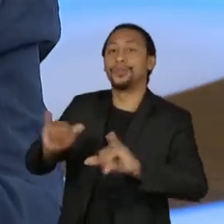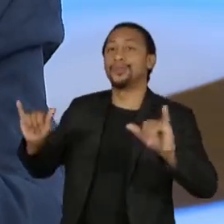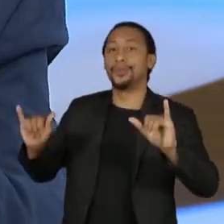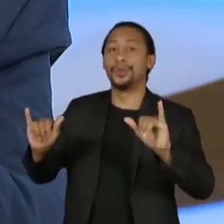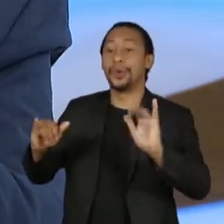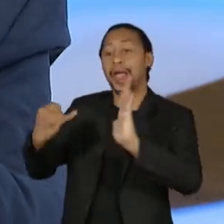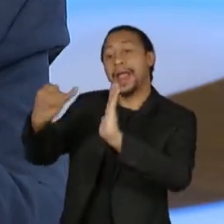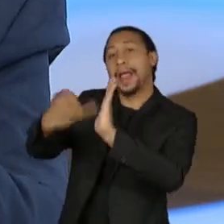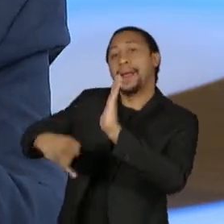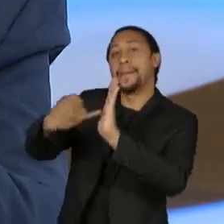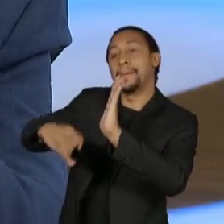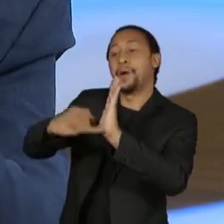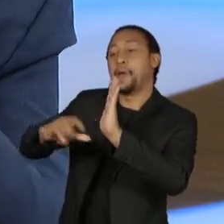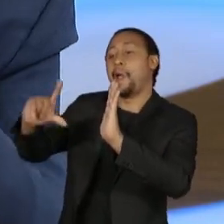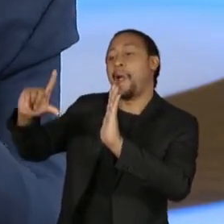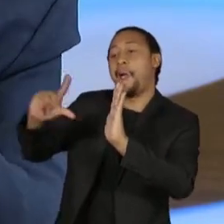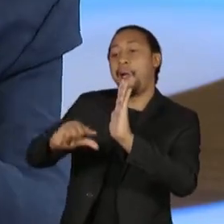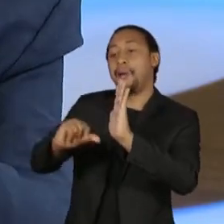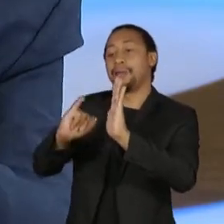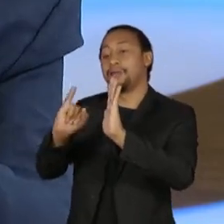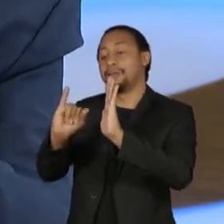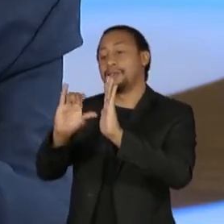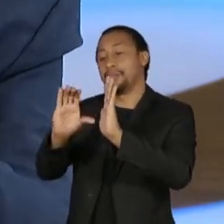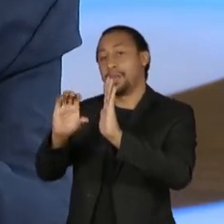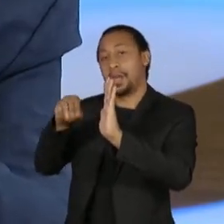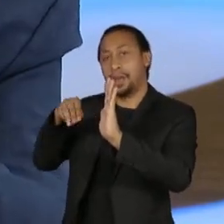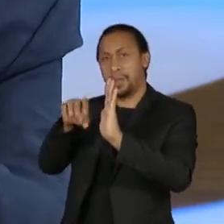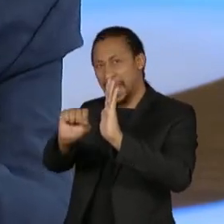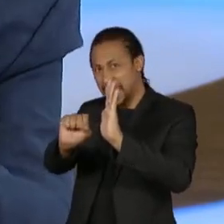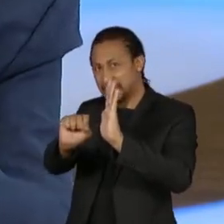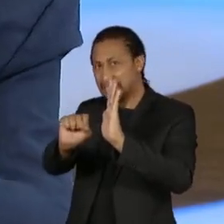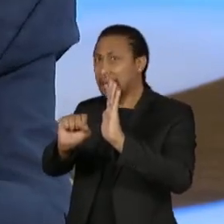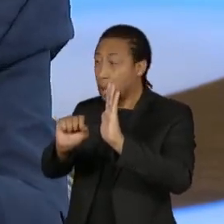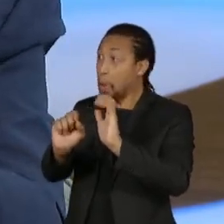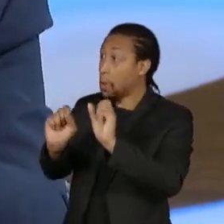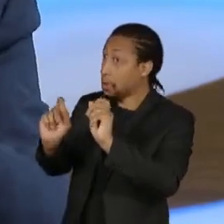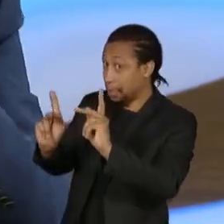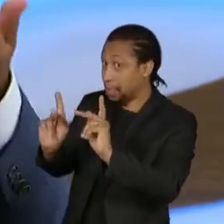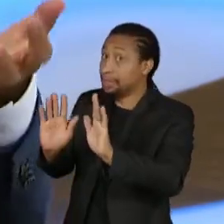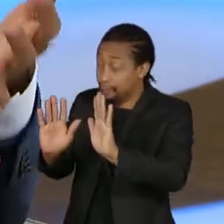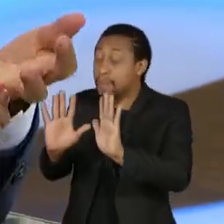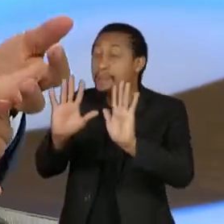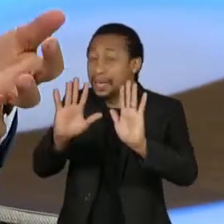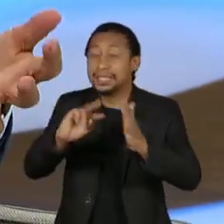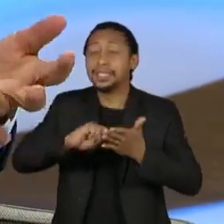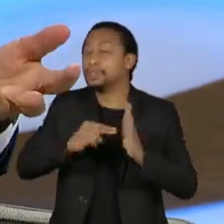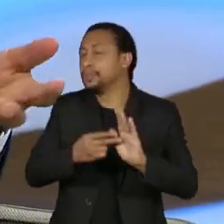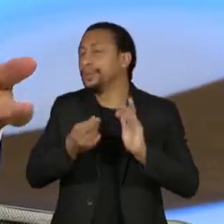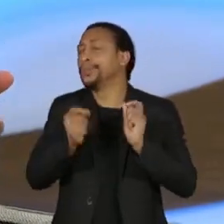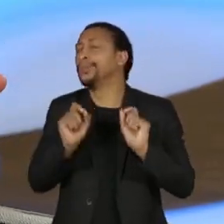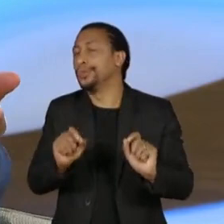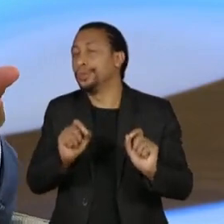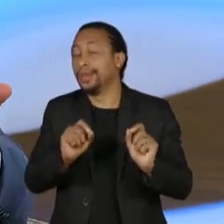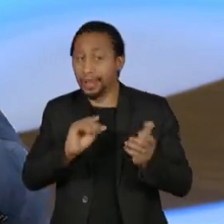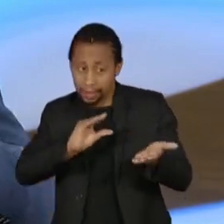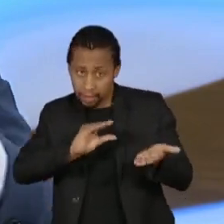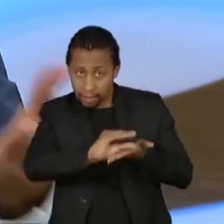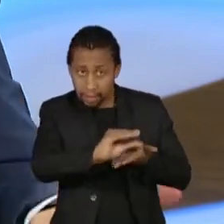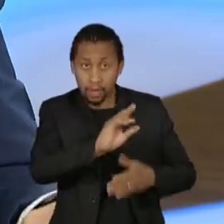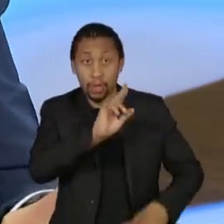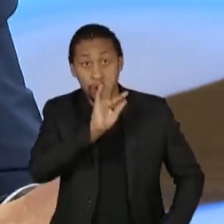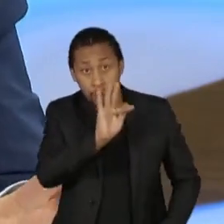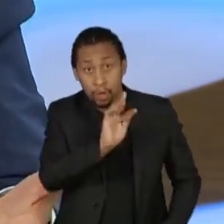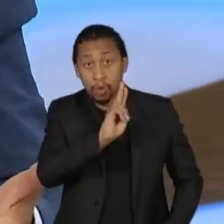dinheiro dos impostos. Nós estamos falando de tirar dinheiro do Fundeb, sim, tirar dinheiro do Sistema Único de Saúde, tirar